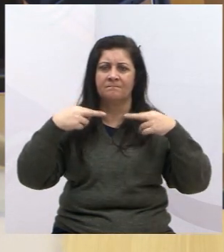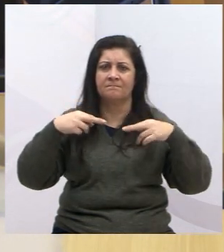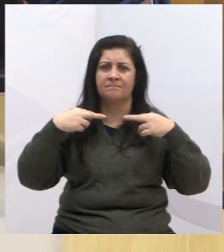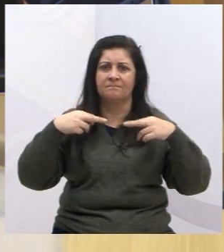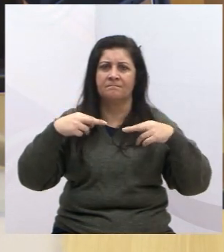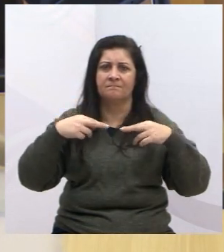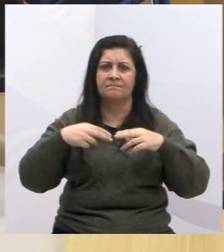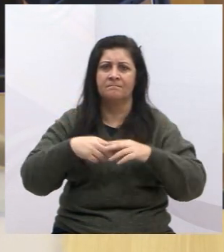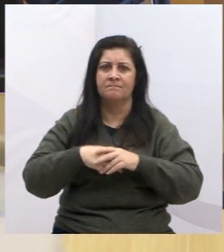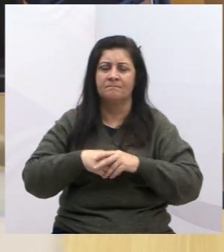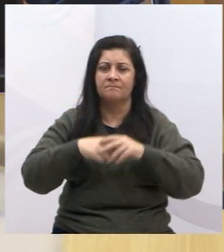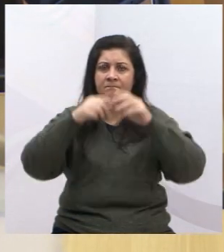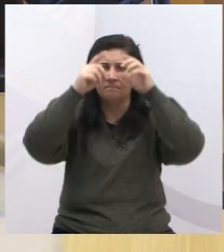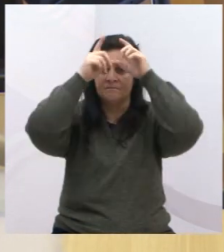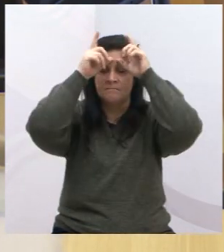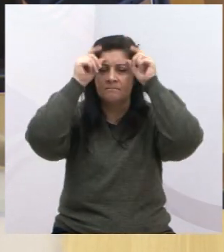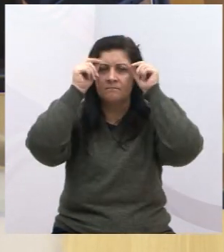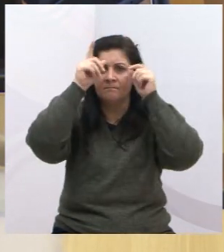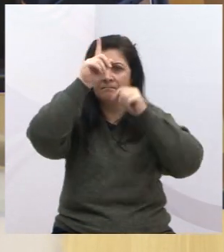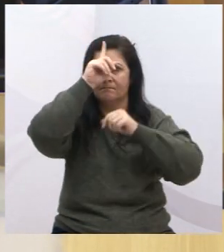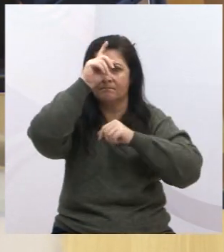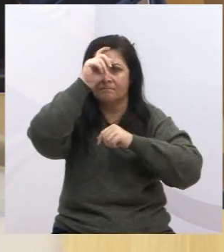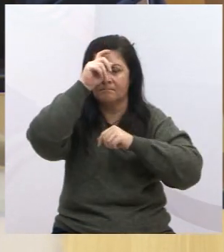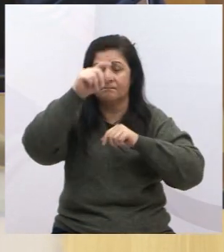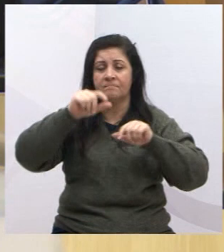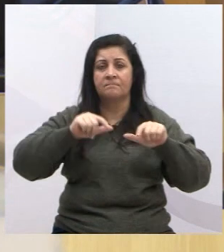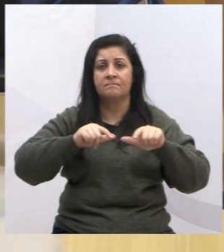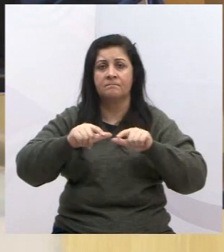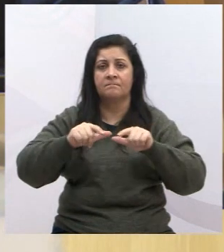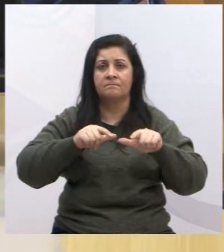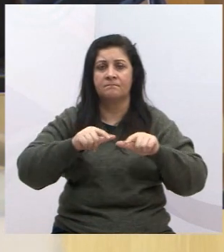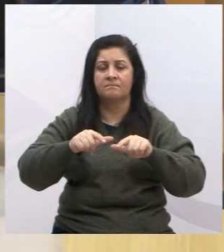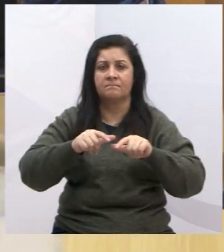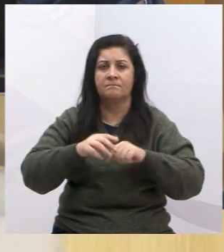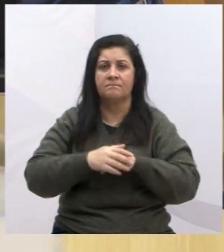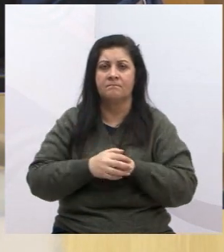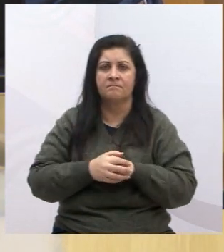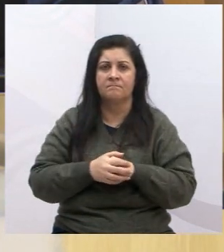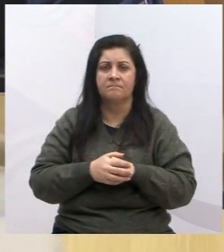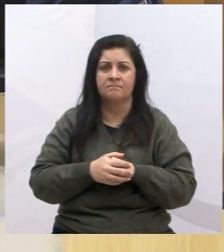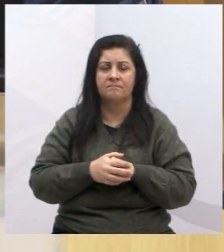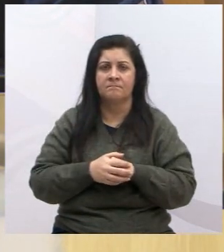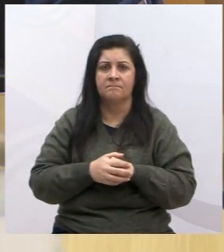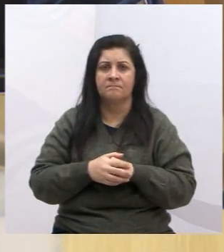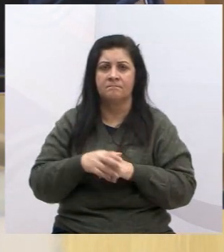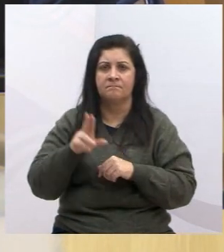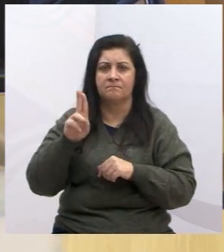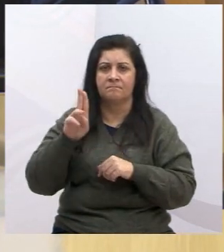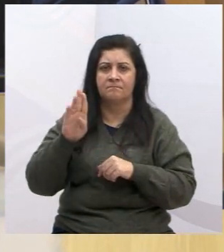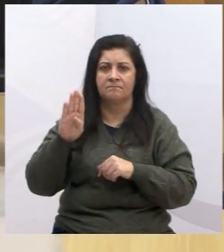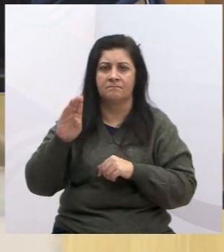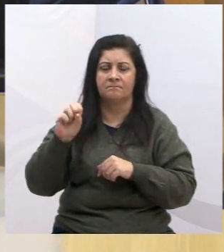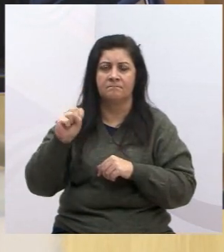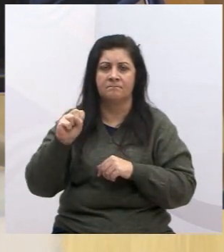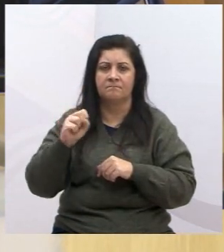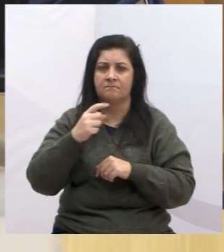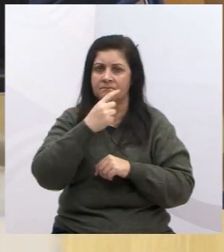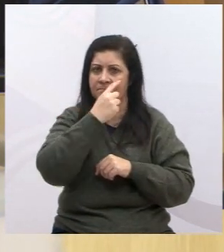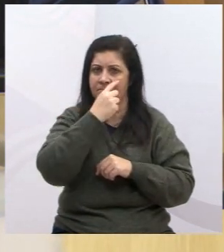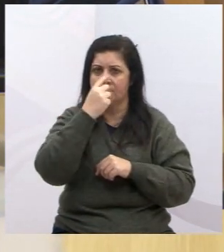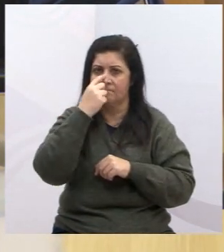reclamação das enfermeiras que trabalham na Unidade Municipal da Saúde do Parque Meia